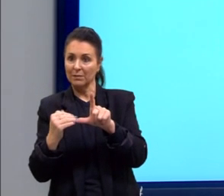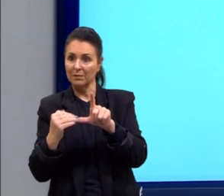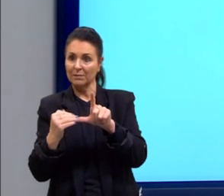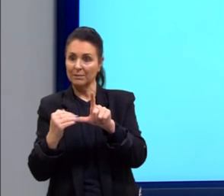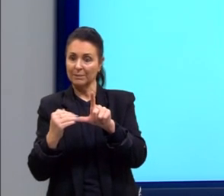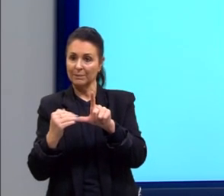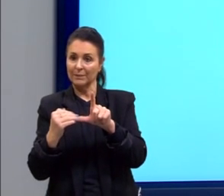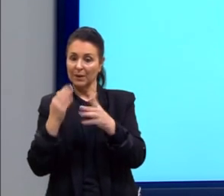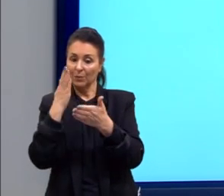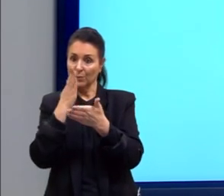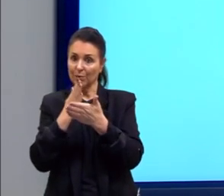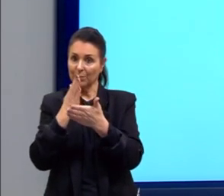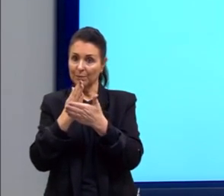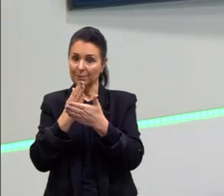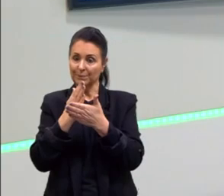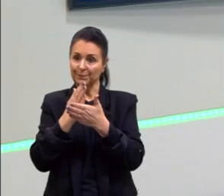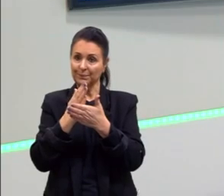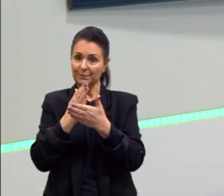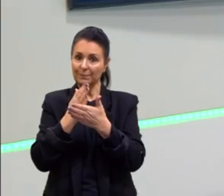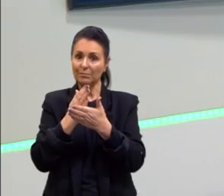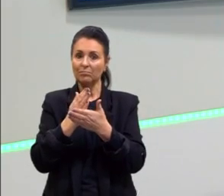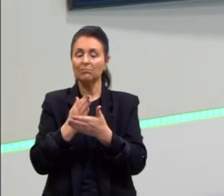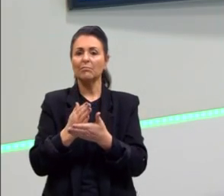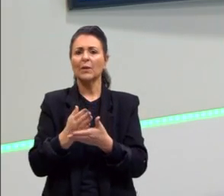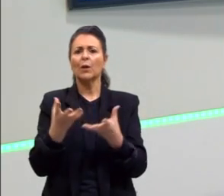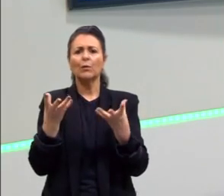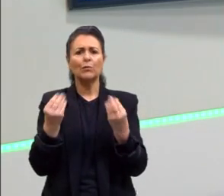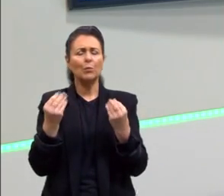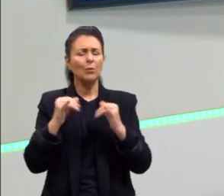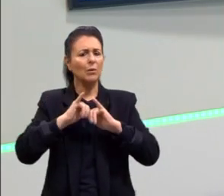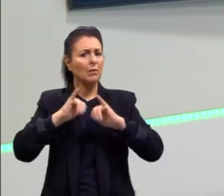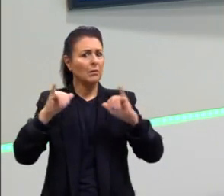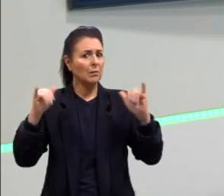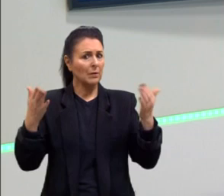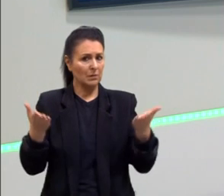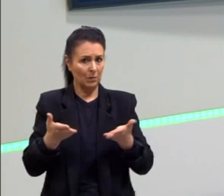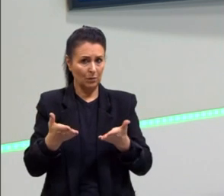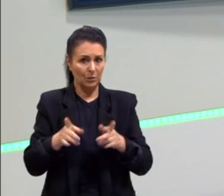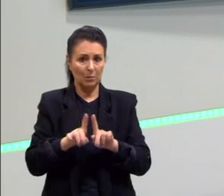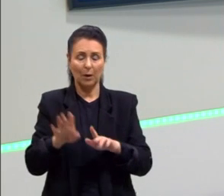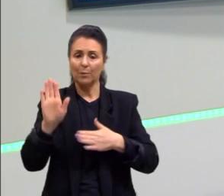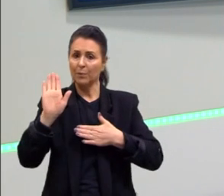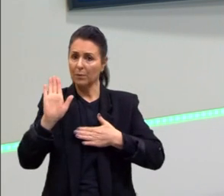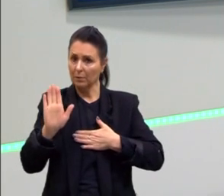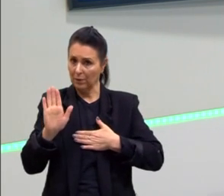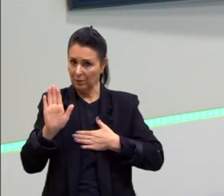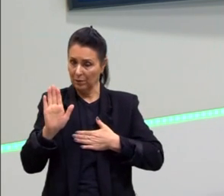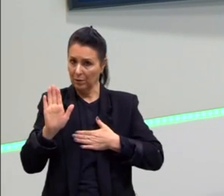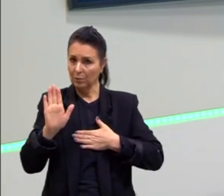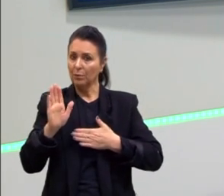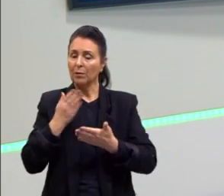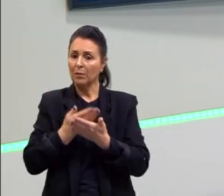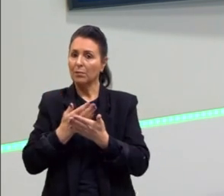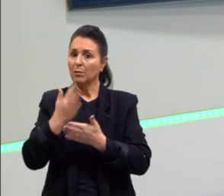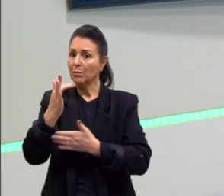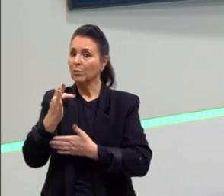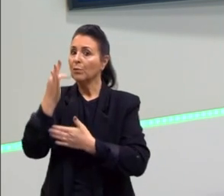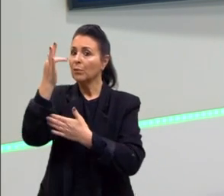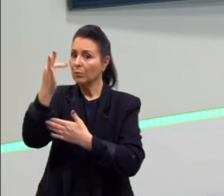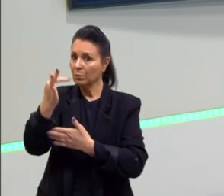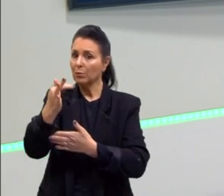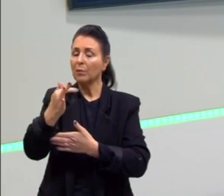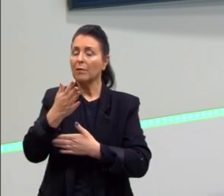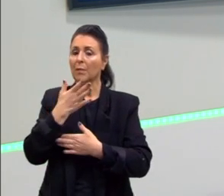certo pessoas sei que foi bastante informação Mas prometo para vocês ao longo aí das aulas vai